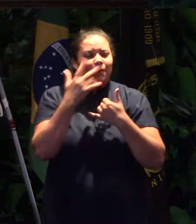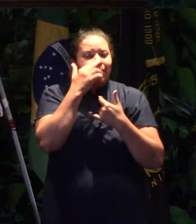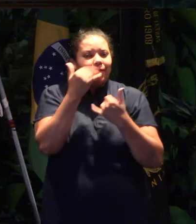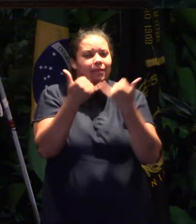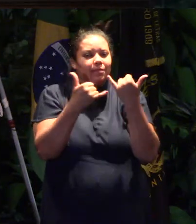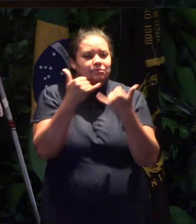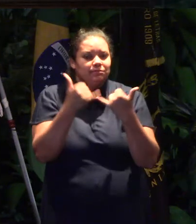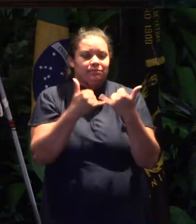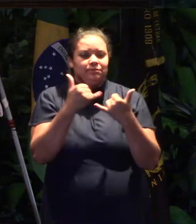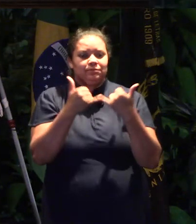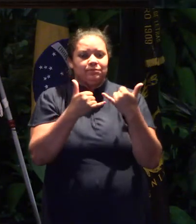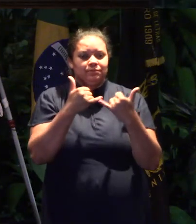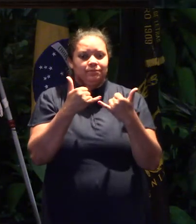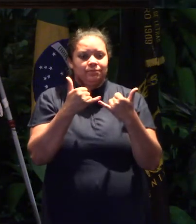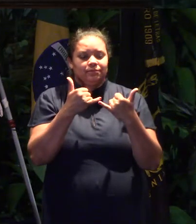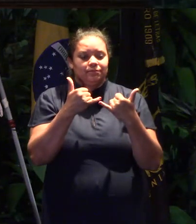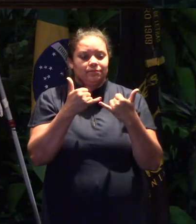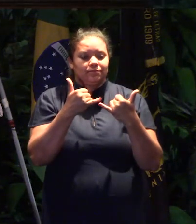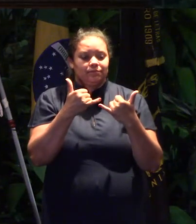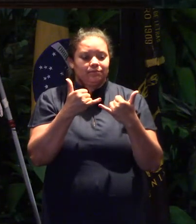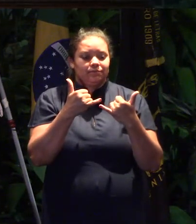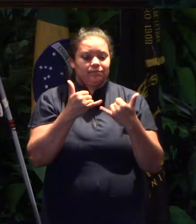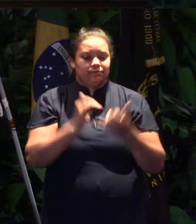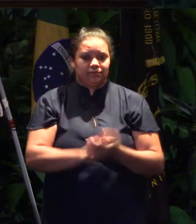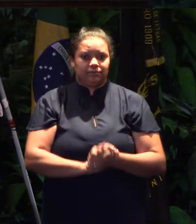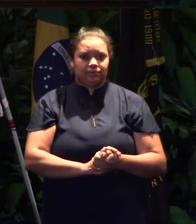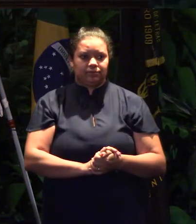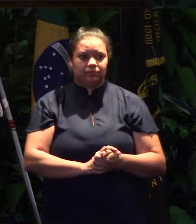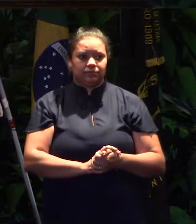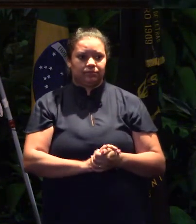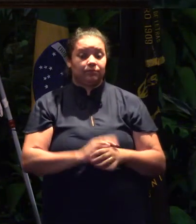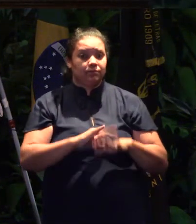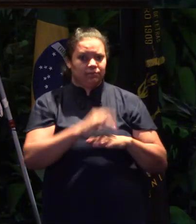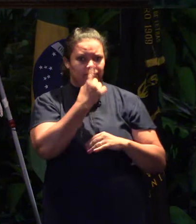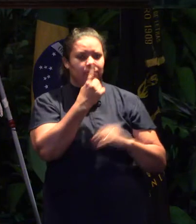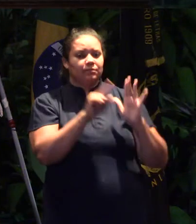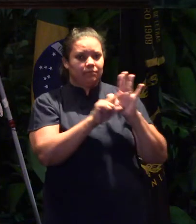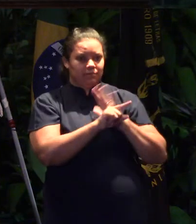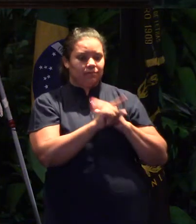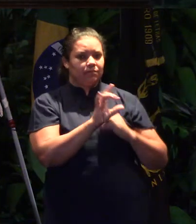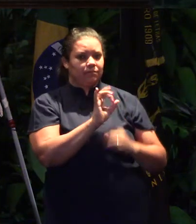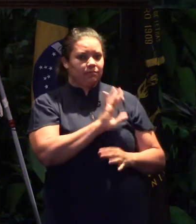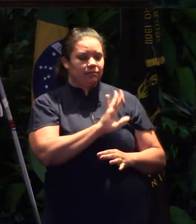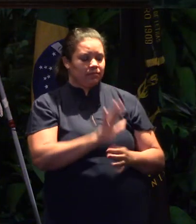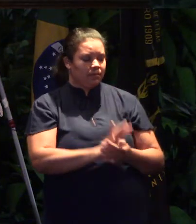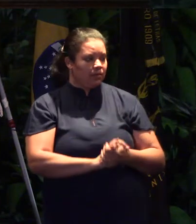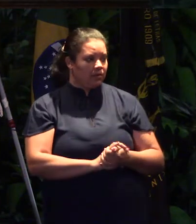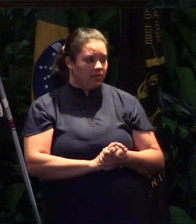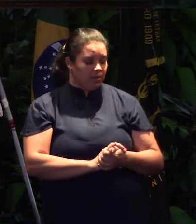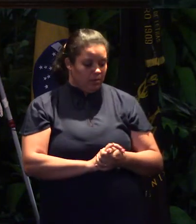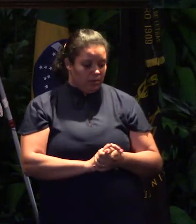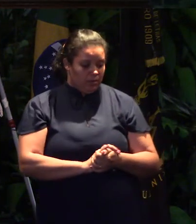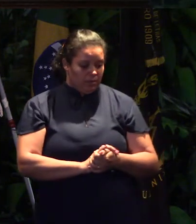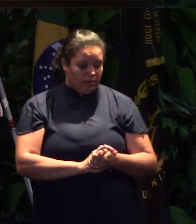né, uma grande brincadeira literária que ele tinha. Mais uma coisa só. A possibilidade de fazer. O Flávio, que ele também